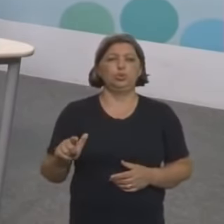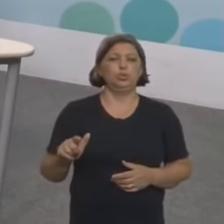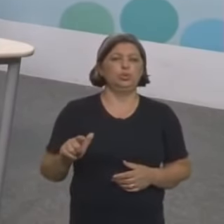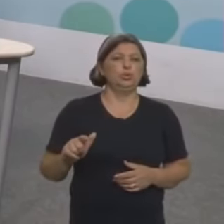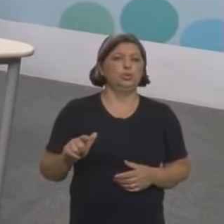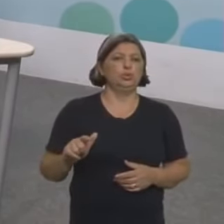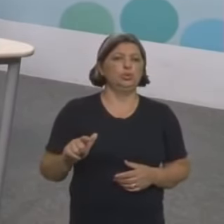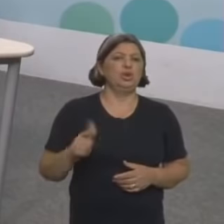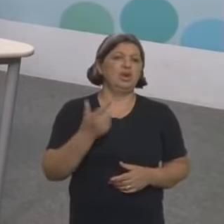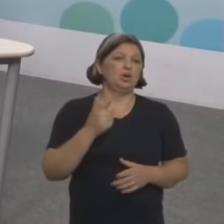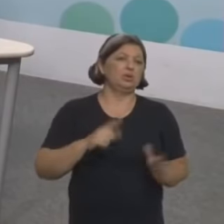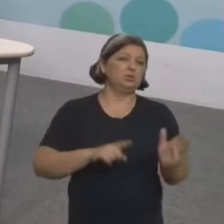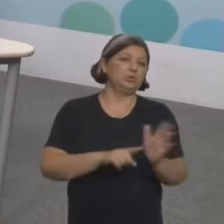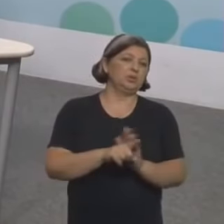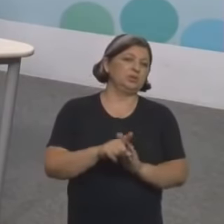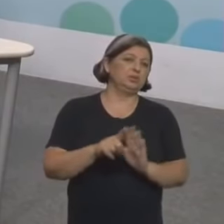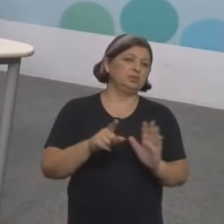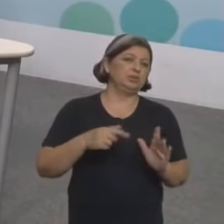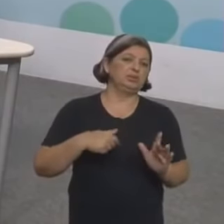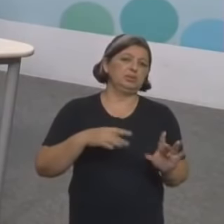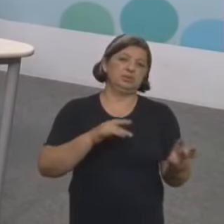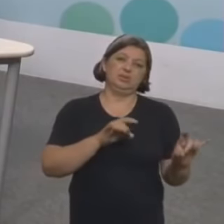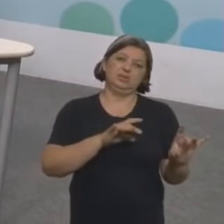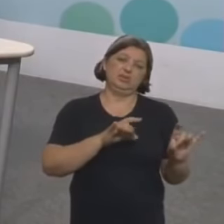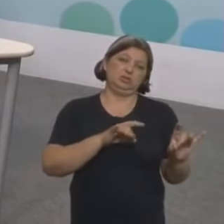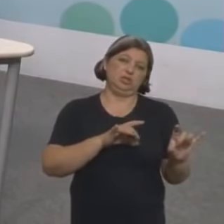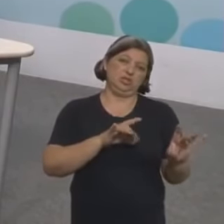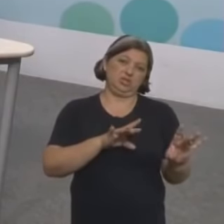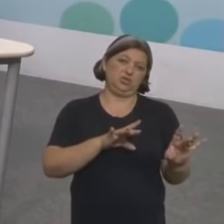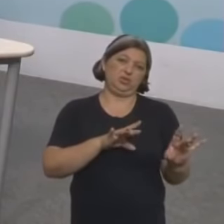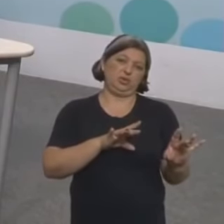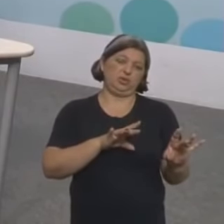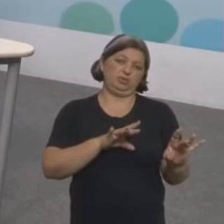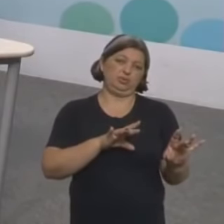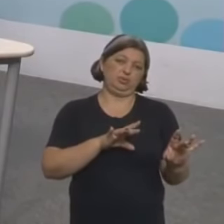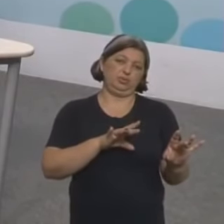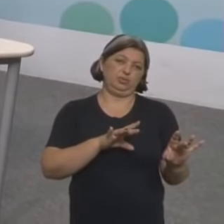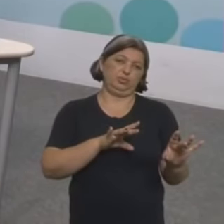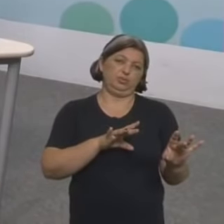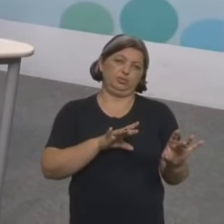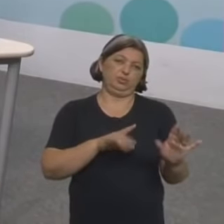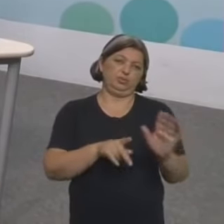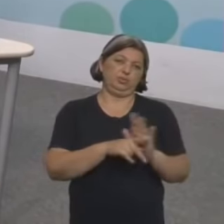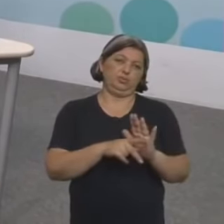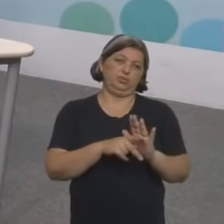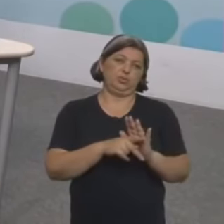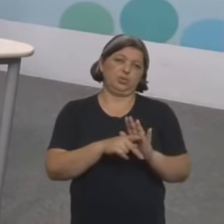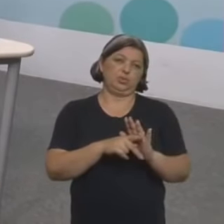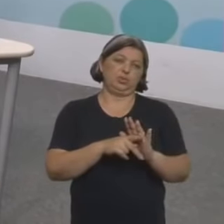a outra pergunta, tem mais uma aqui, mas ela é muito específica de um transtorno, e depois eu